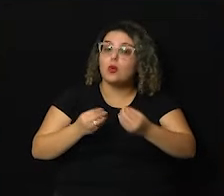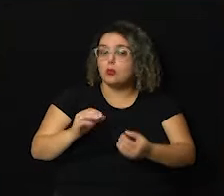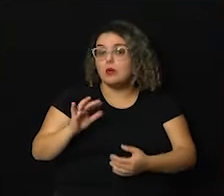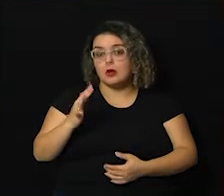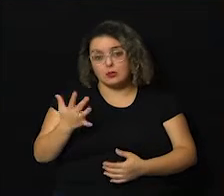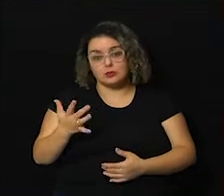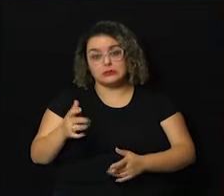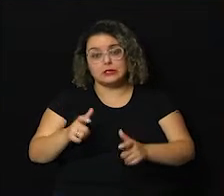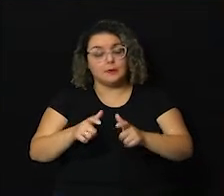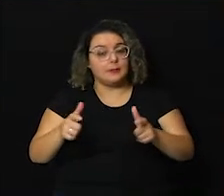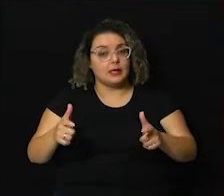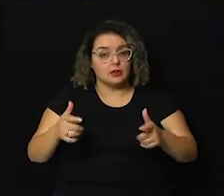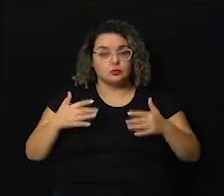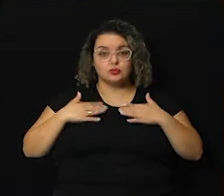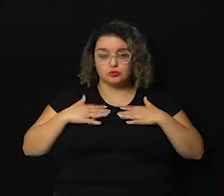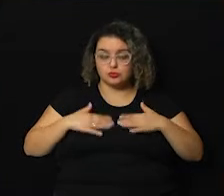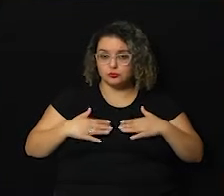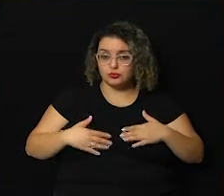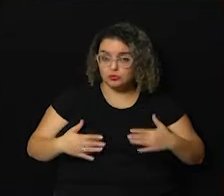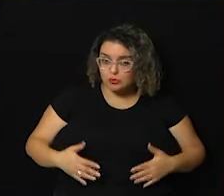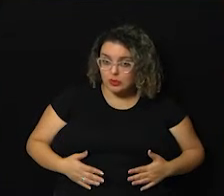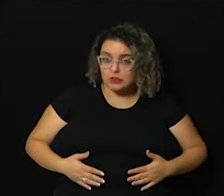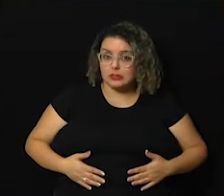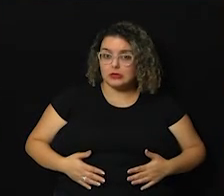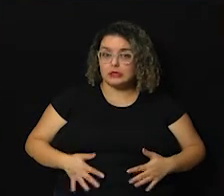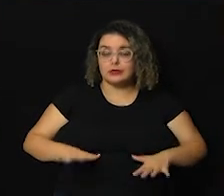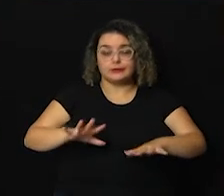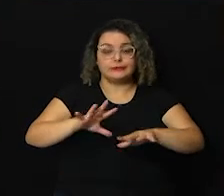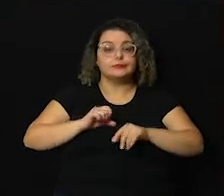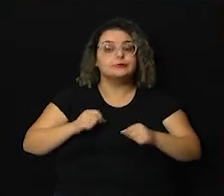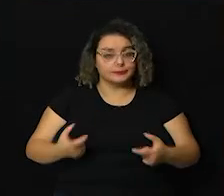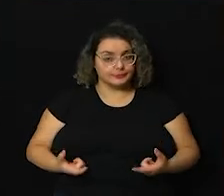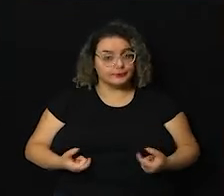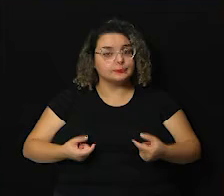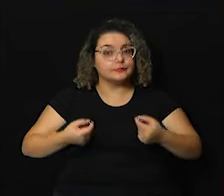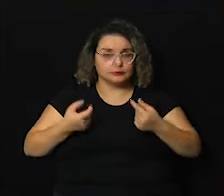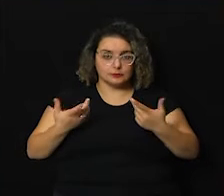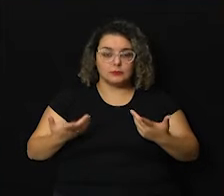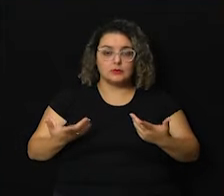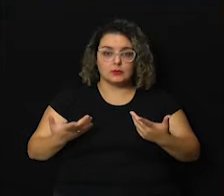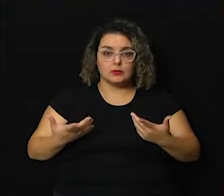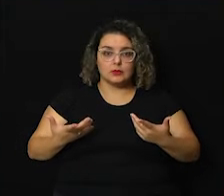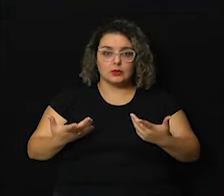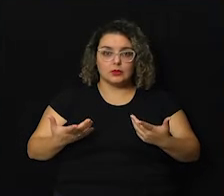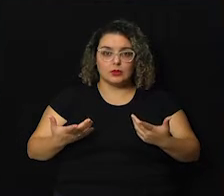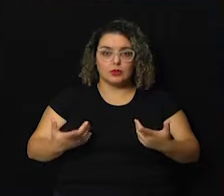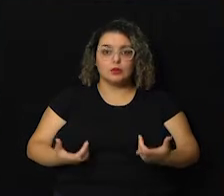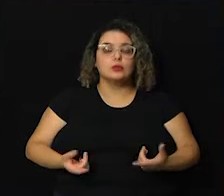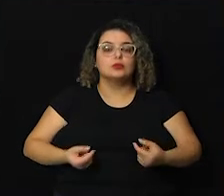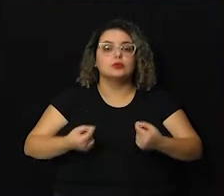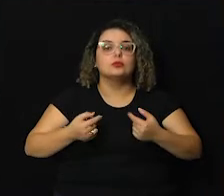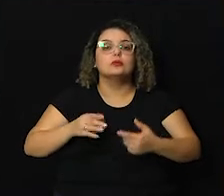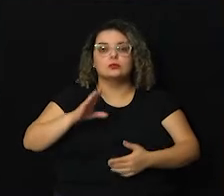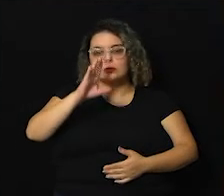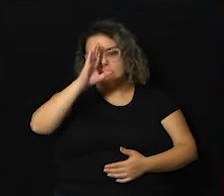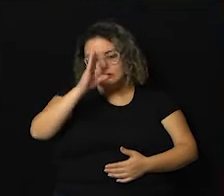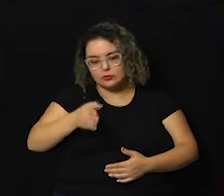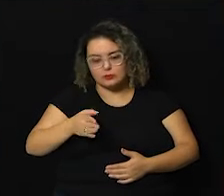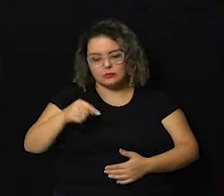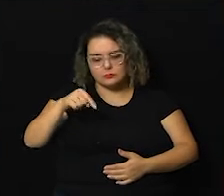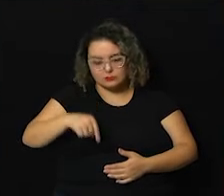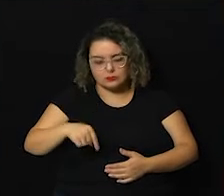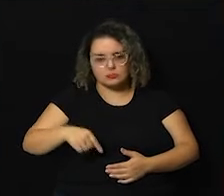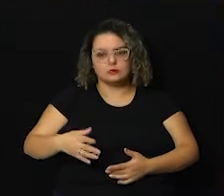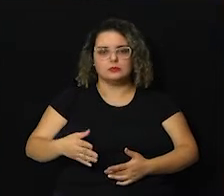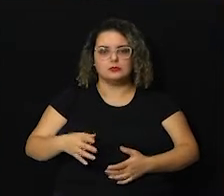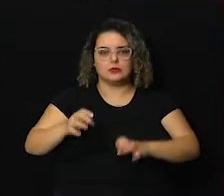na maioria dos órgãos que são comprometidos por câncer, o câncer sendo um tecido, mesmo que originário